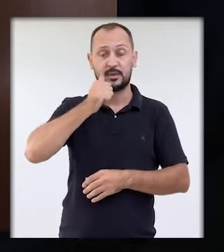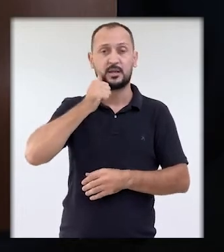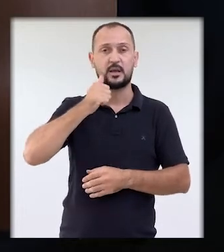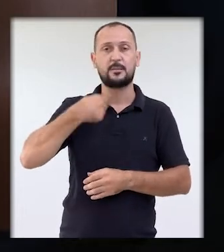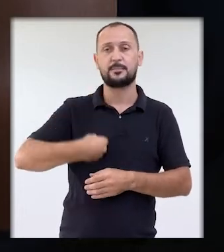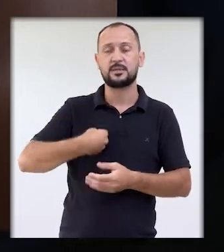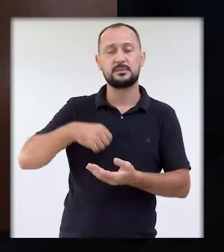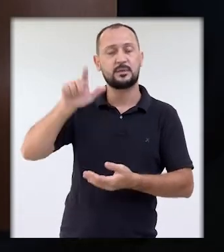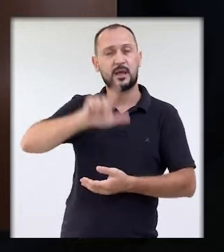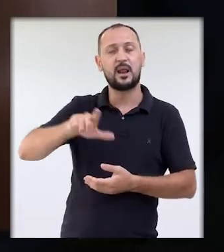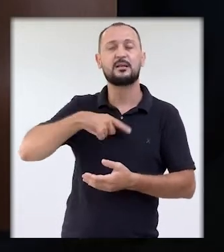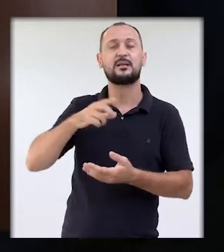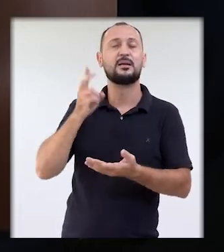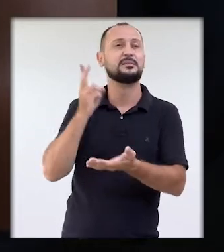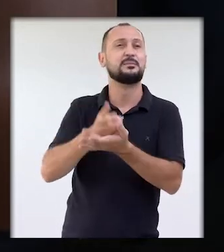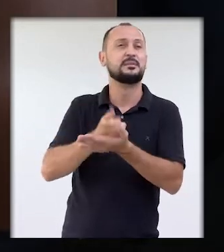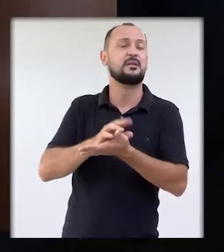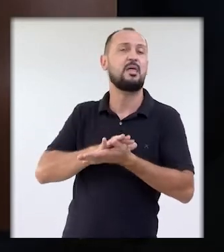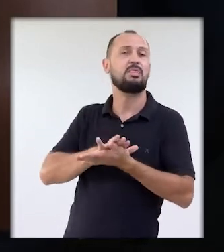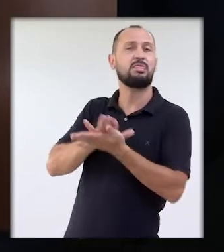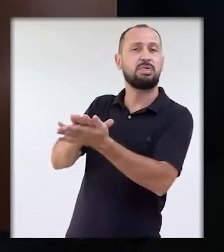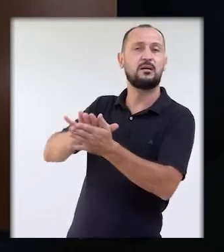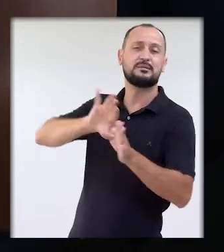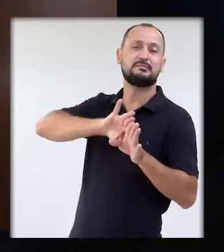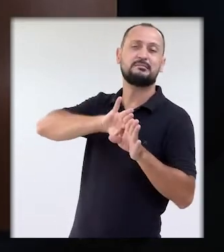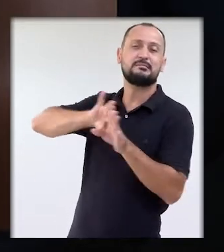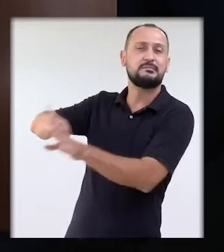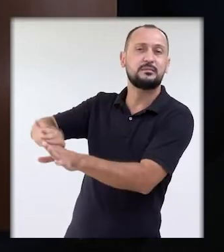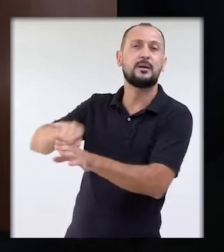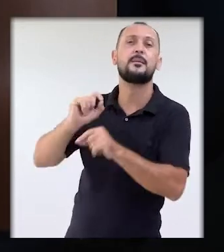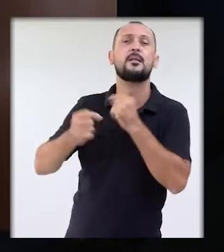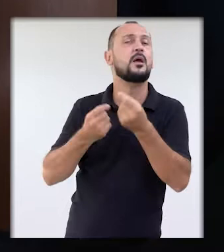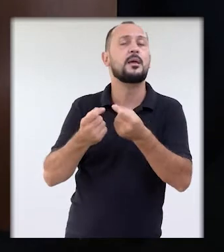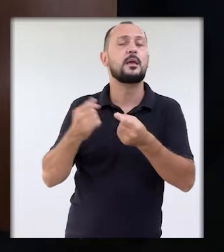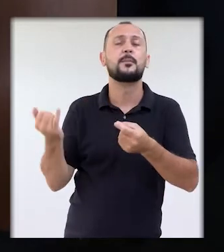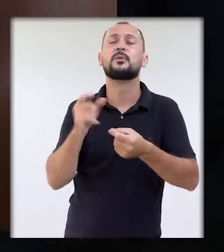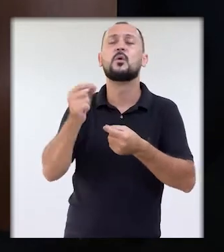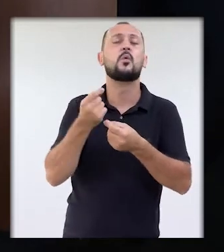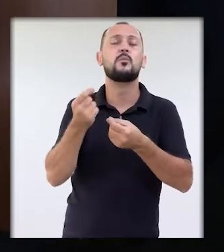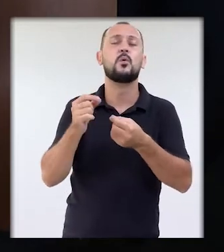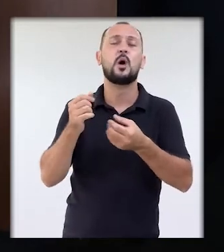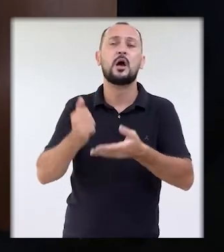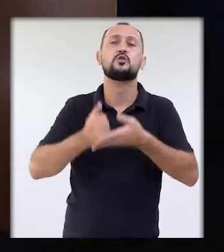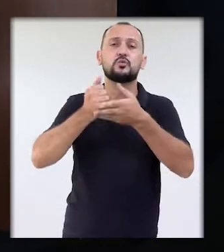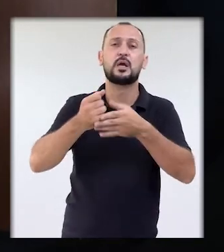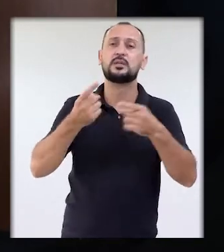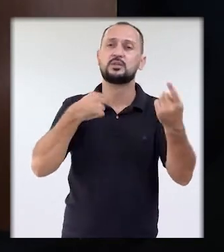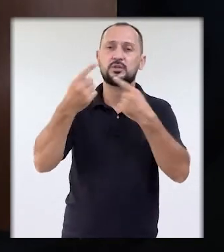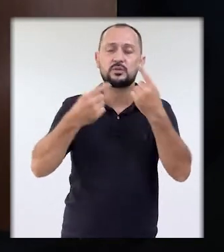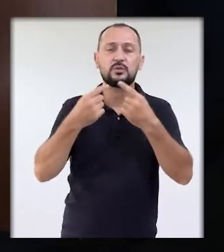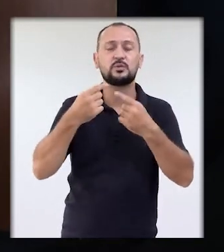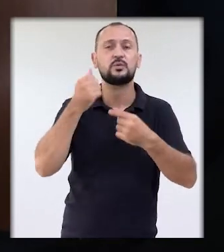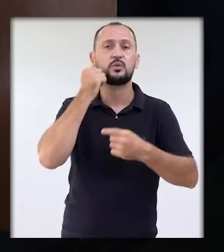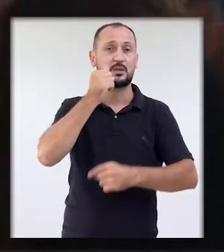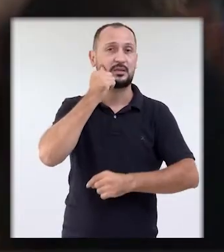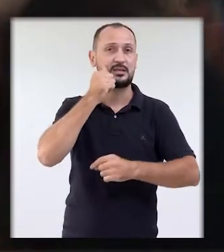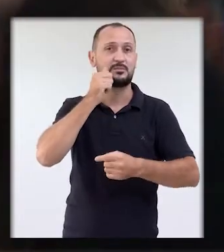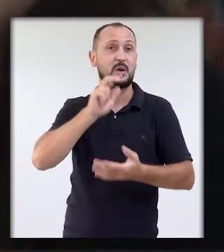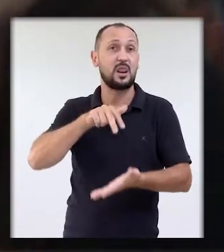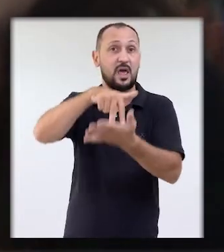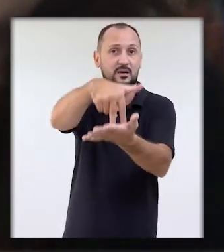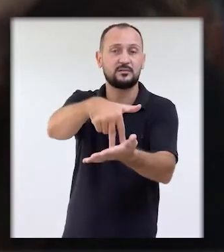na literatura ela é negligenciada? E de que forma que ela é importante para levantar debates, principalmente com relação ao feminismo?